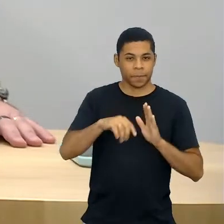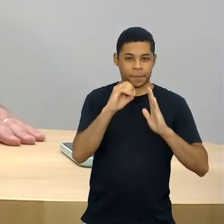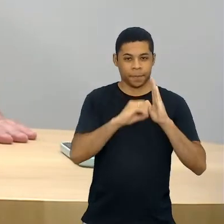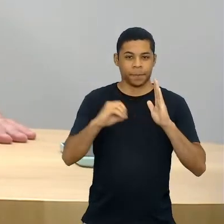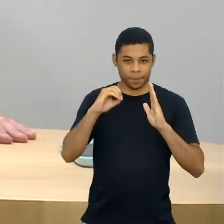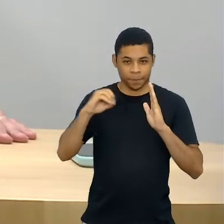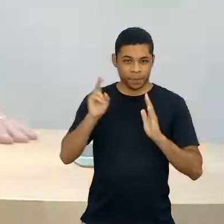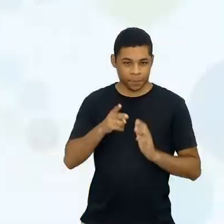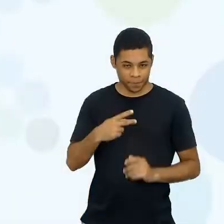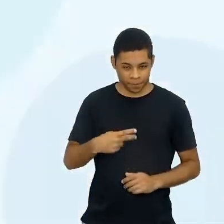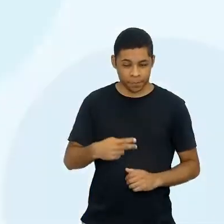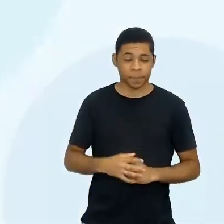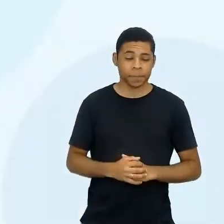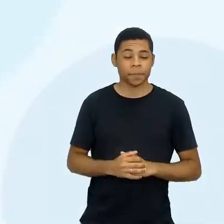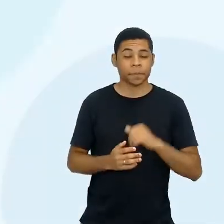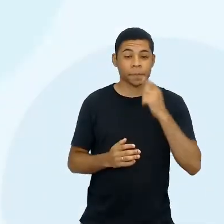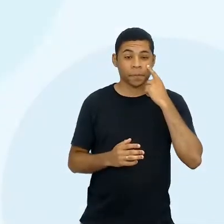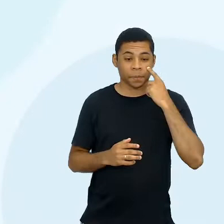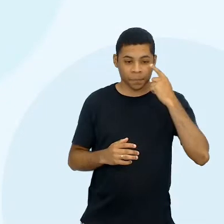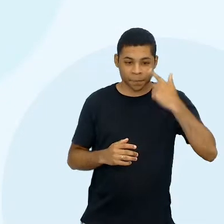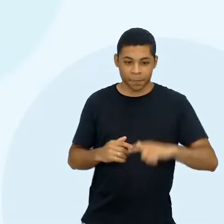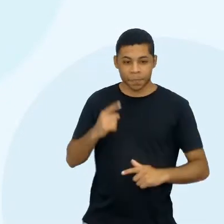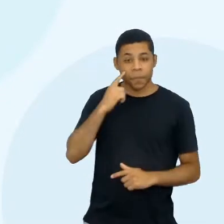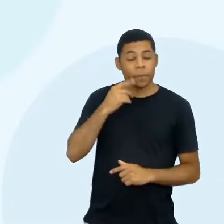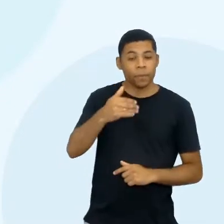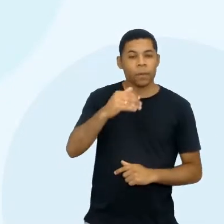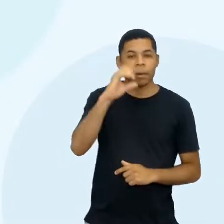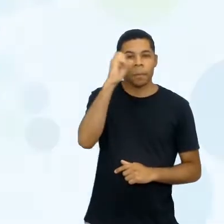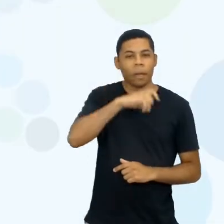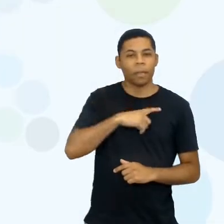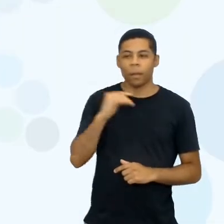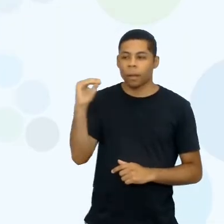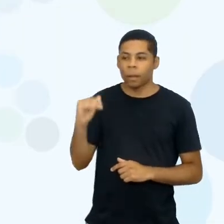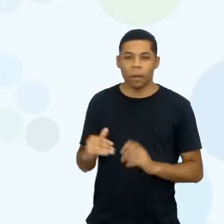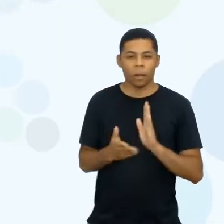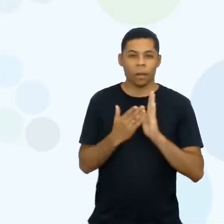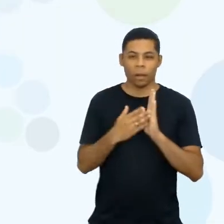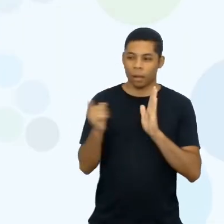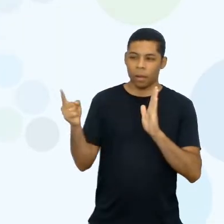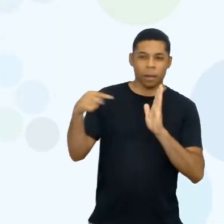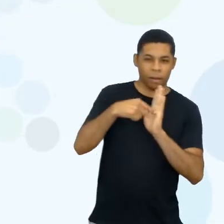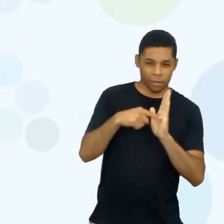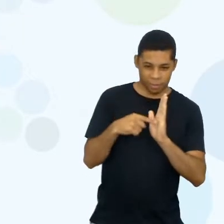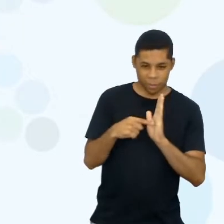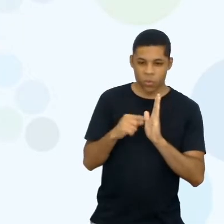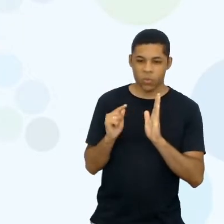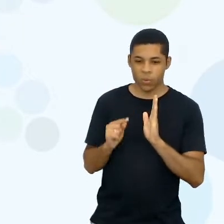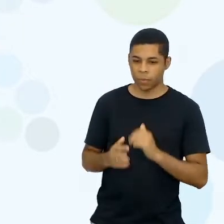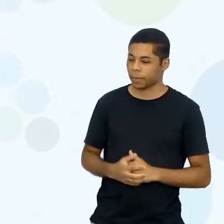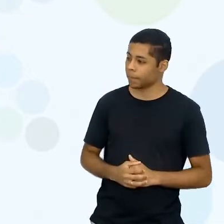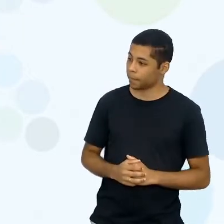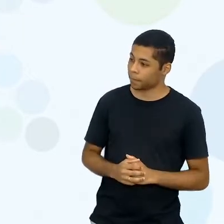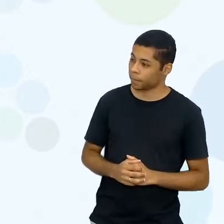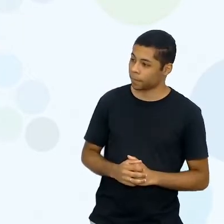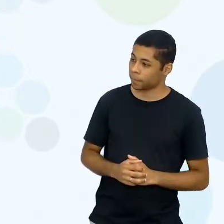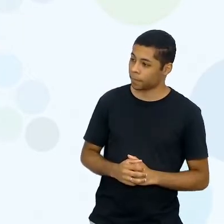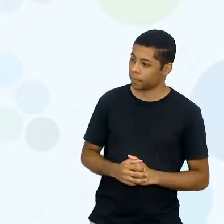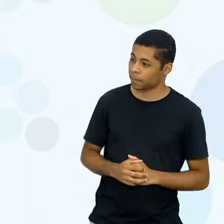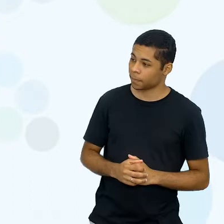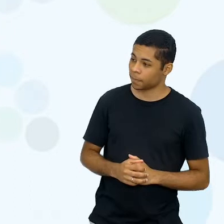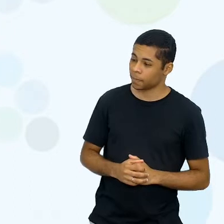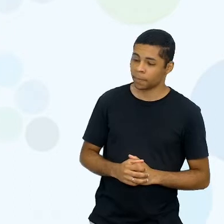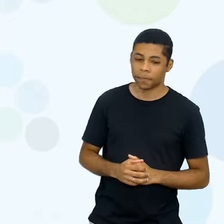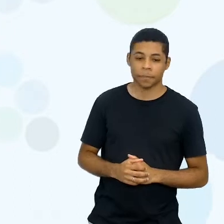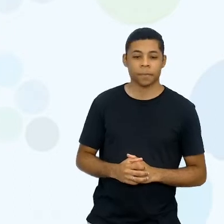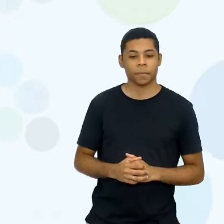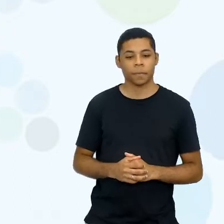que a gente vai ver aprofundamento aí, Ska, na próxima. Anterior aí, meu querido amigo aí, tá aí, ó. Aprofundamento aí, a cultura